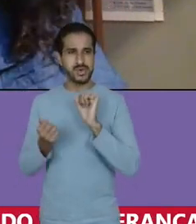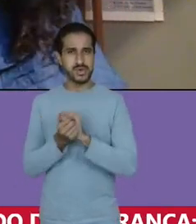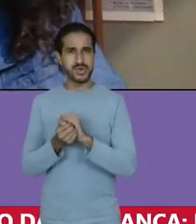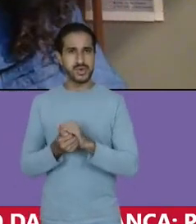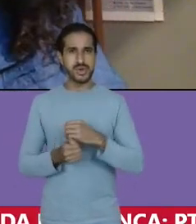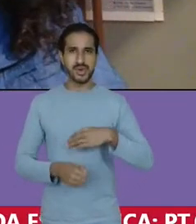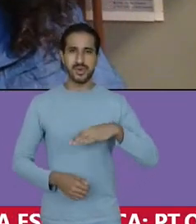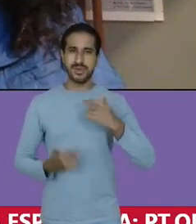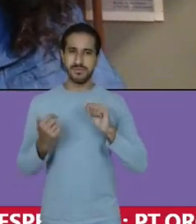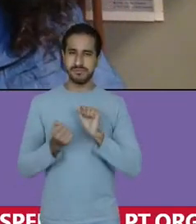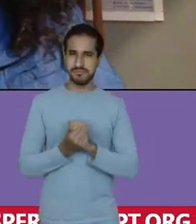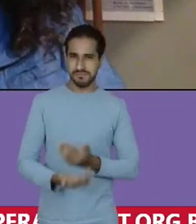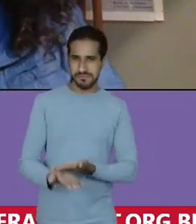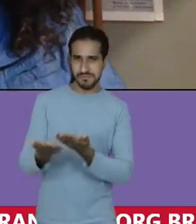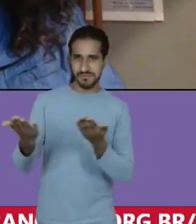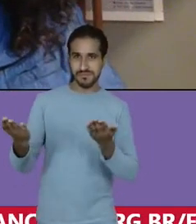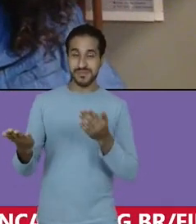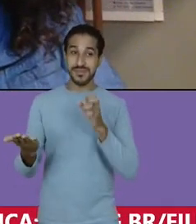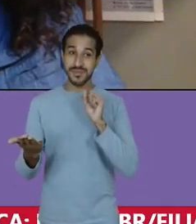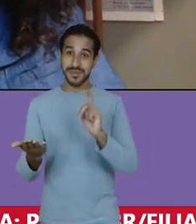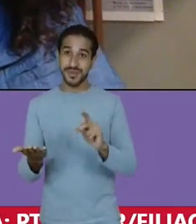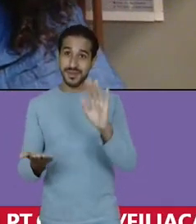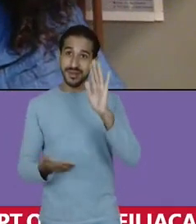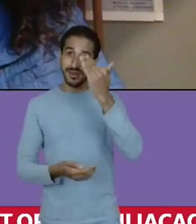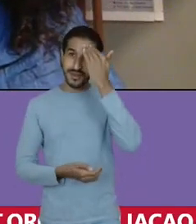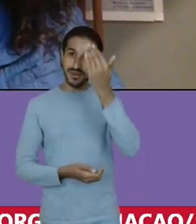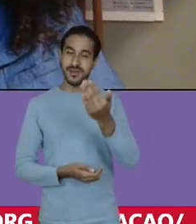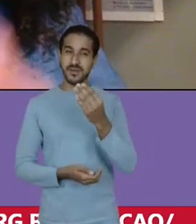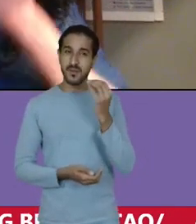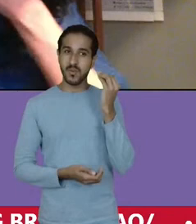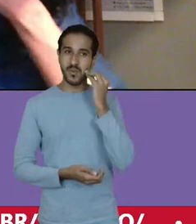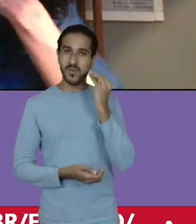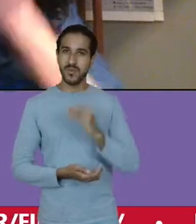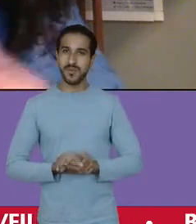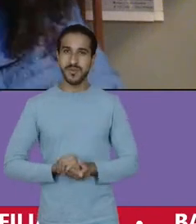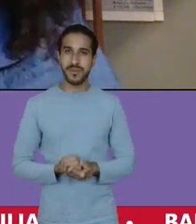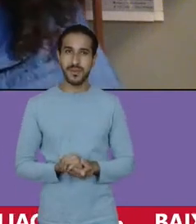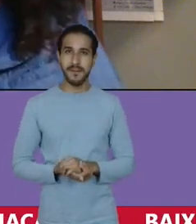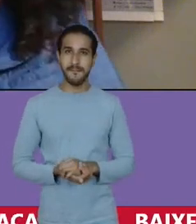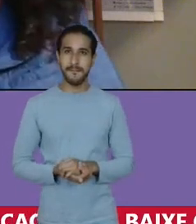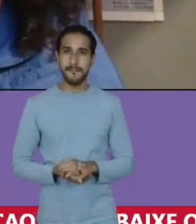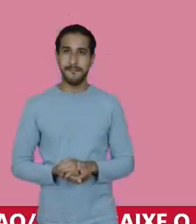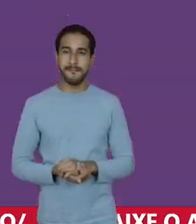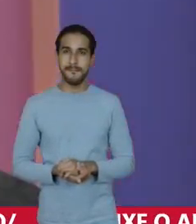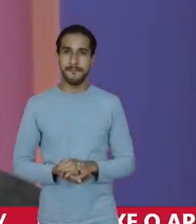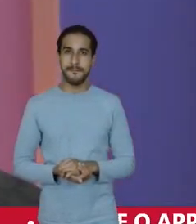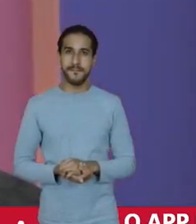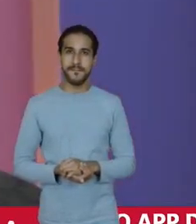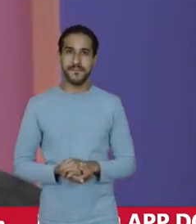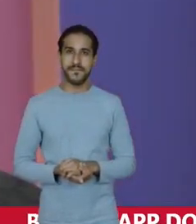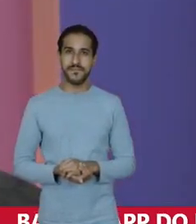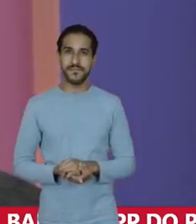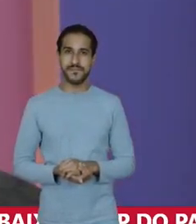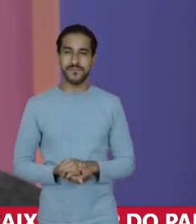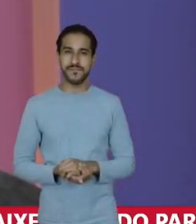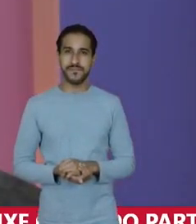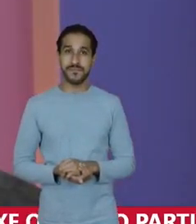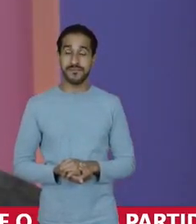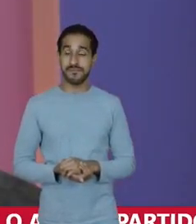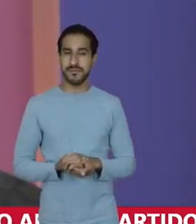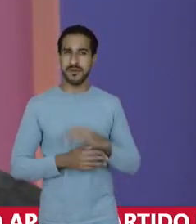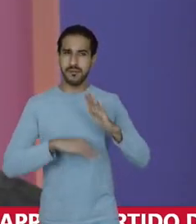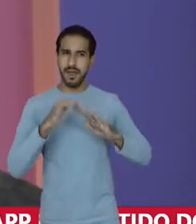sua soldada. Tá bom, obrigada. Um beijo. Tá bom. Beijo. Até breve.